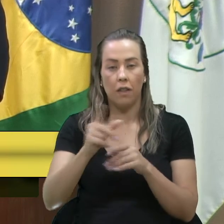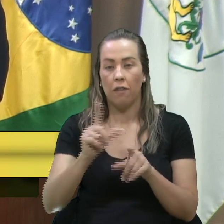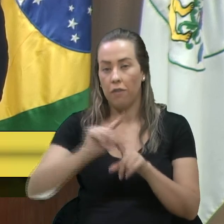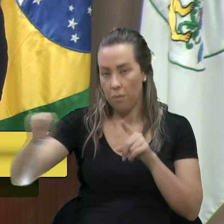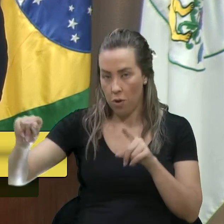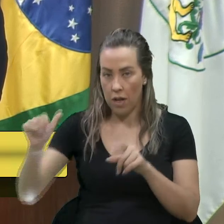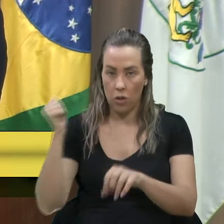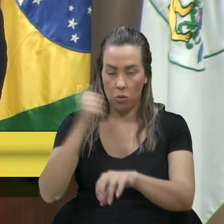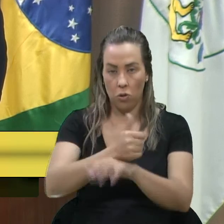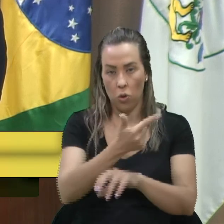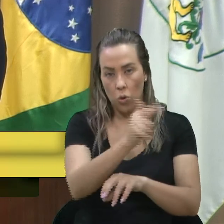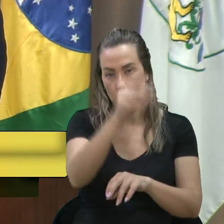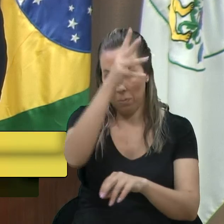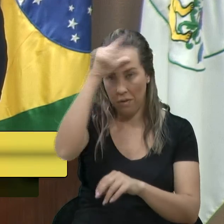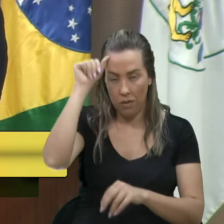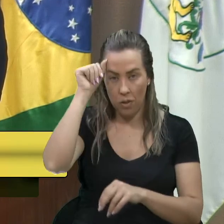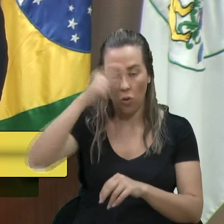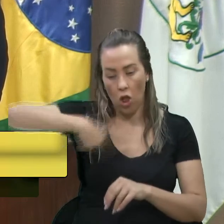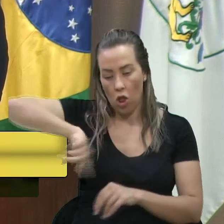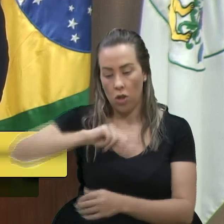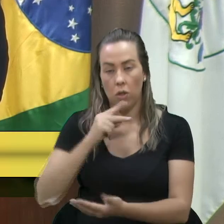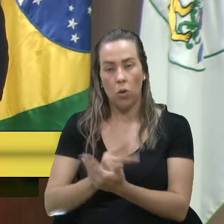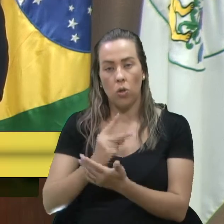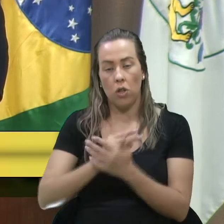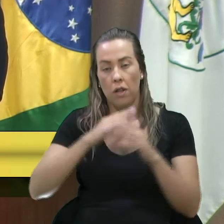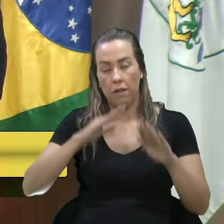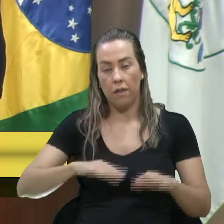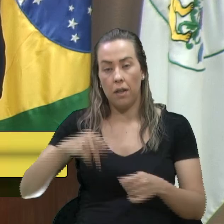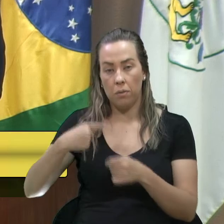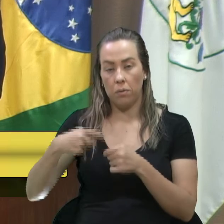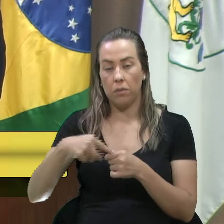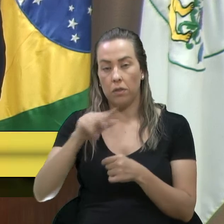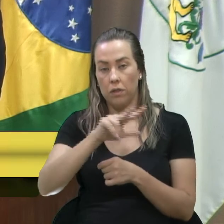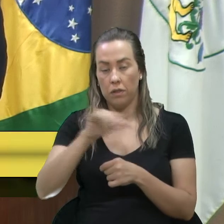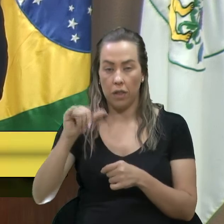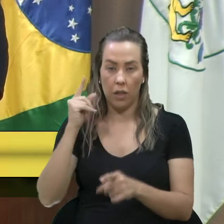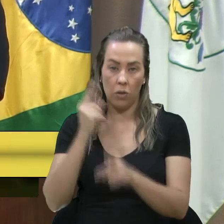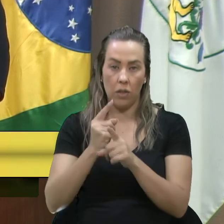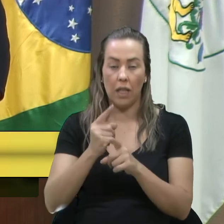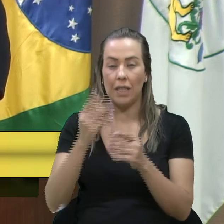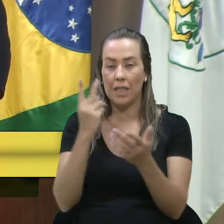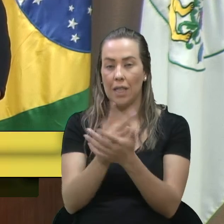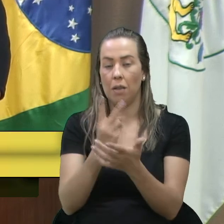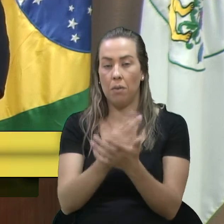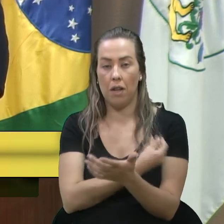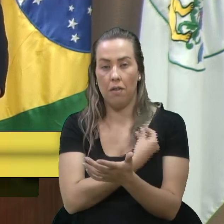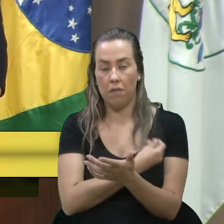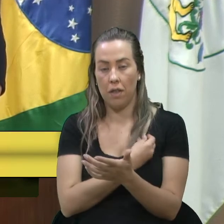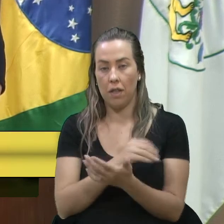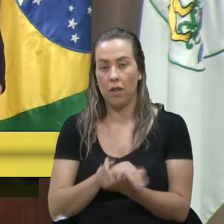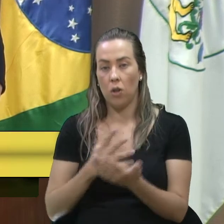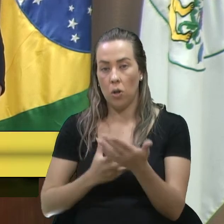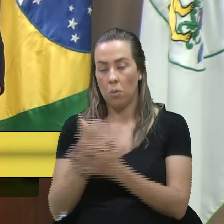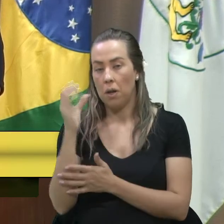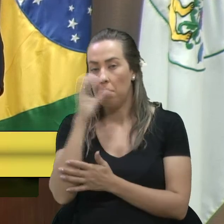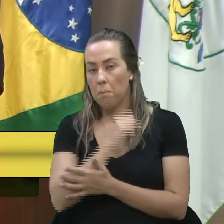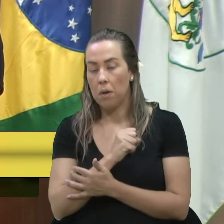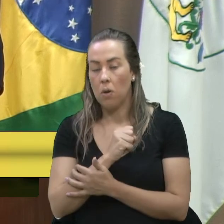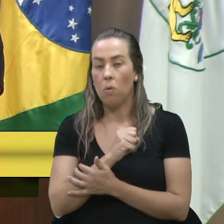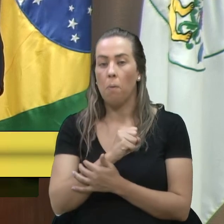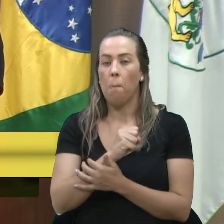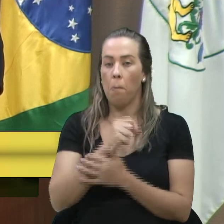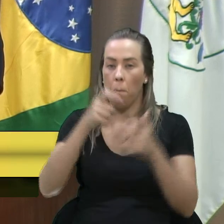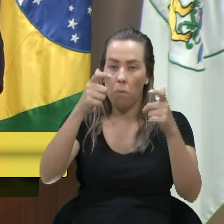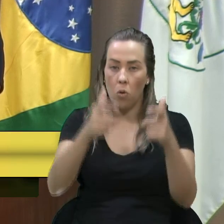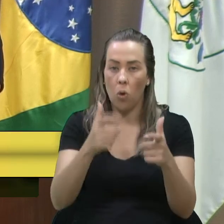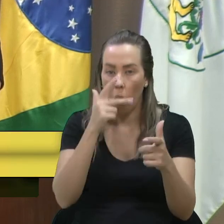E ficamos todos nós que moramos nessa cidade, que vamos nos encontrar na esquina. Vamos comprar pão, às vezes, na mesma